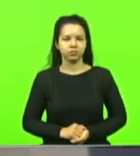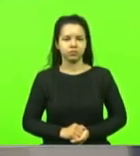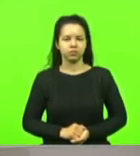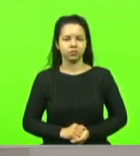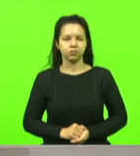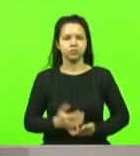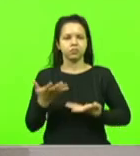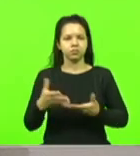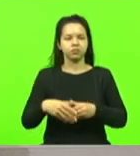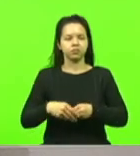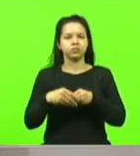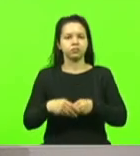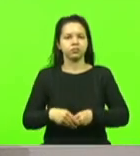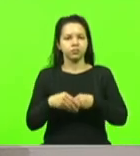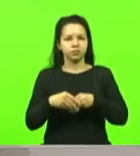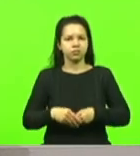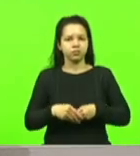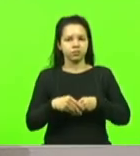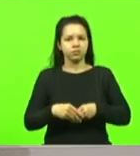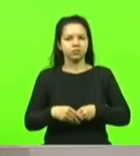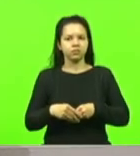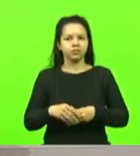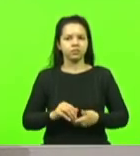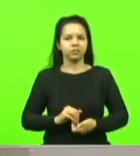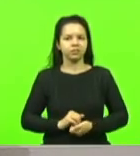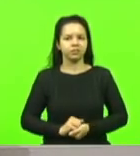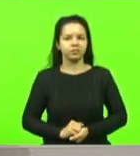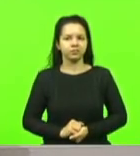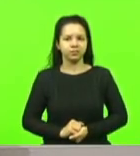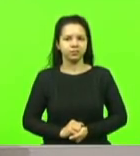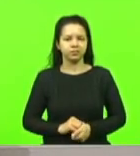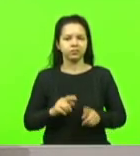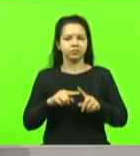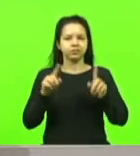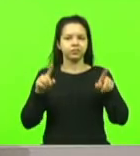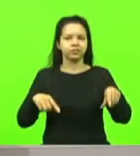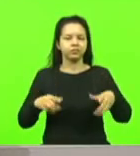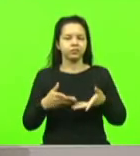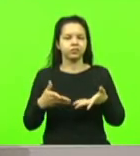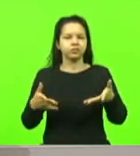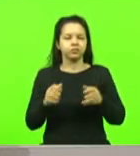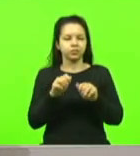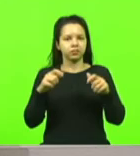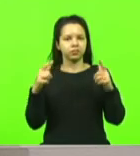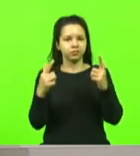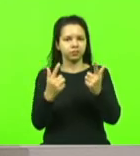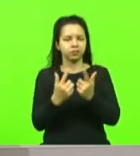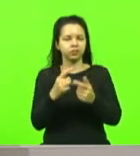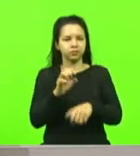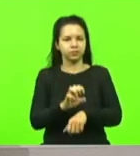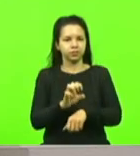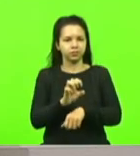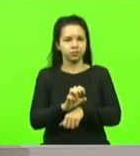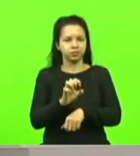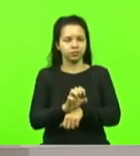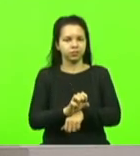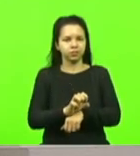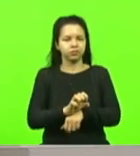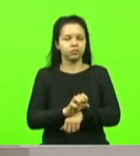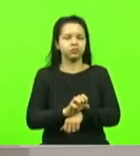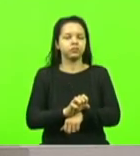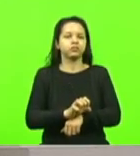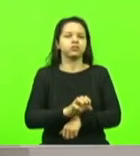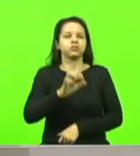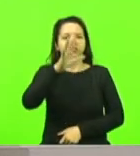Quero cumprimentar aqui os servidores da Assembleia Legislativa do Estado do Amazonas, que